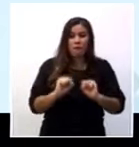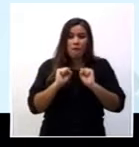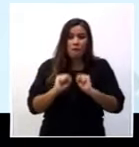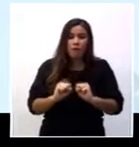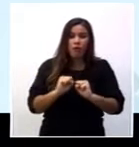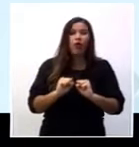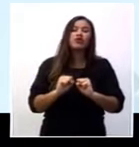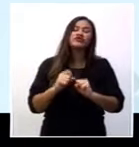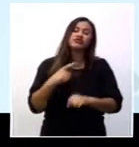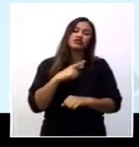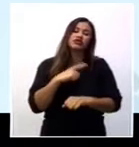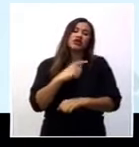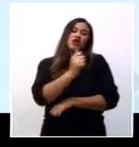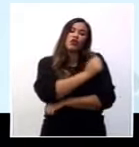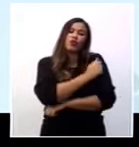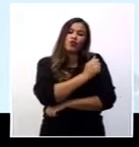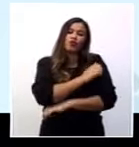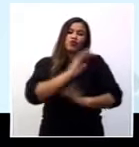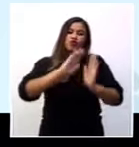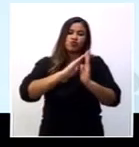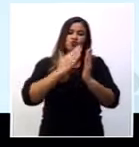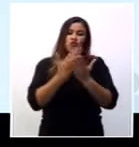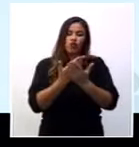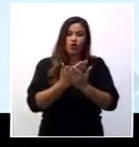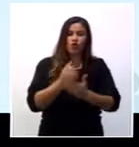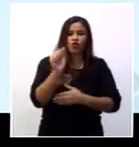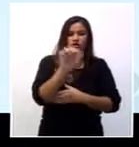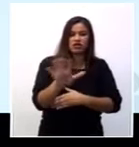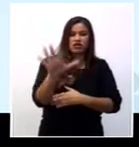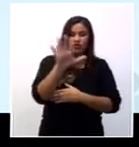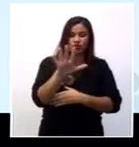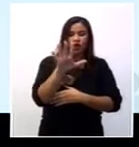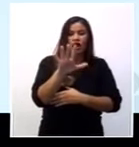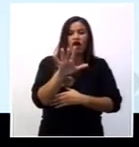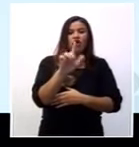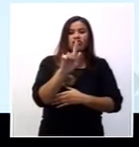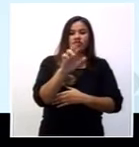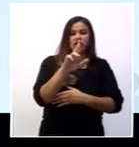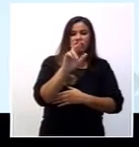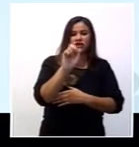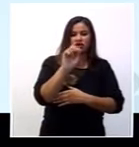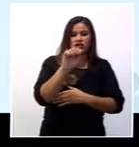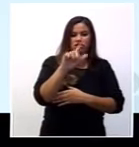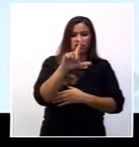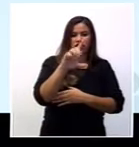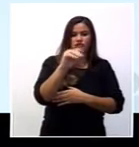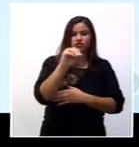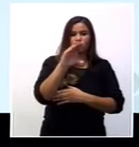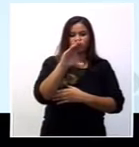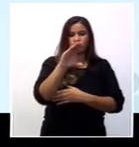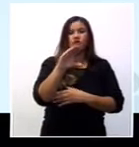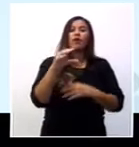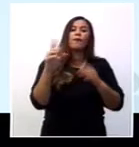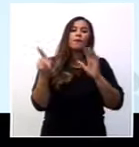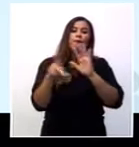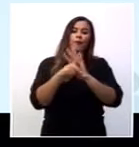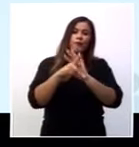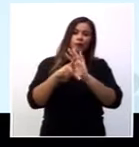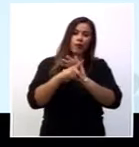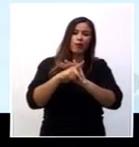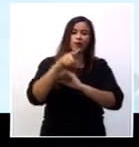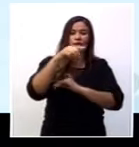compõe aí os alunos da Escola Estadual Professor Geraldo Martins dos Santos, do município de Paraibuna. Essa escola foi ganhadora